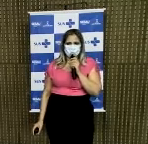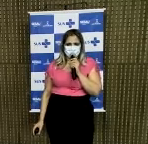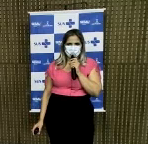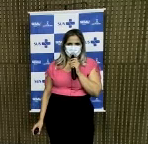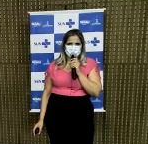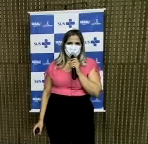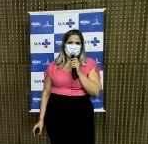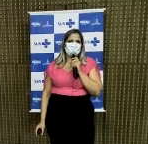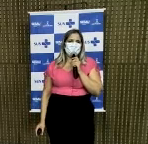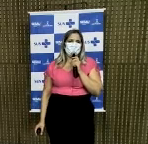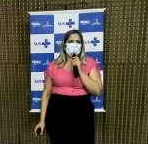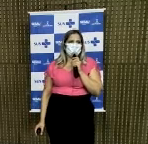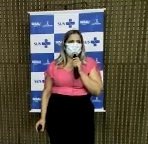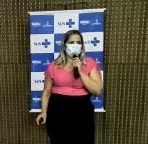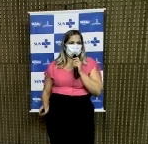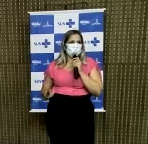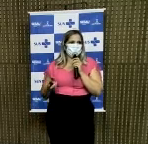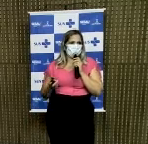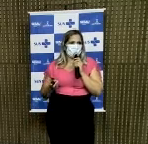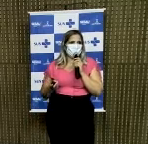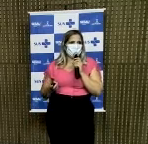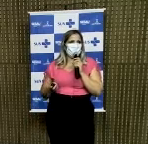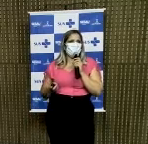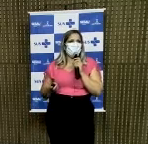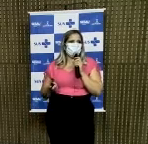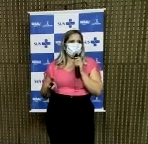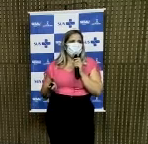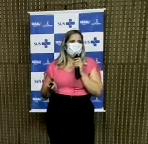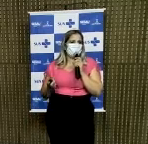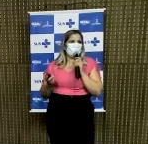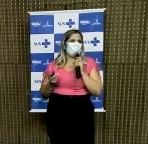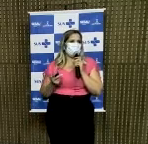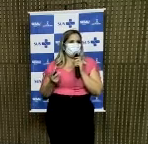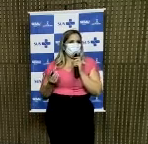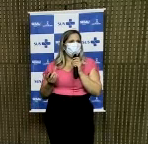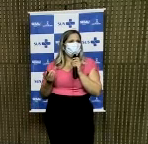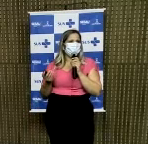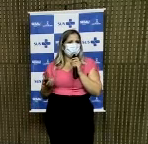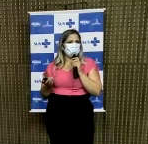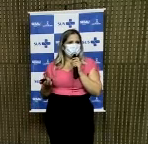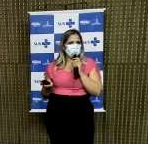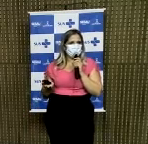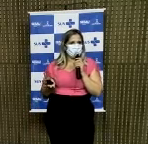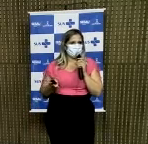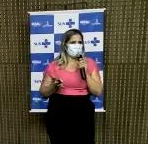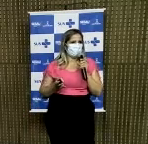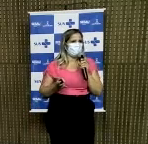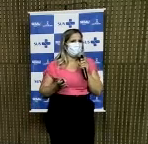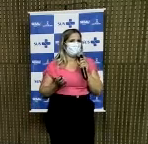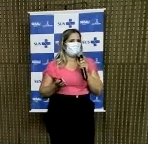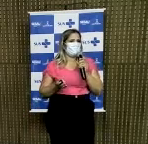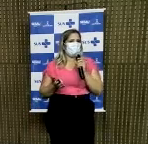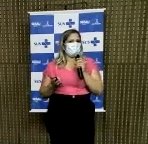enorme de pessoas. Sempre eu falo isso para eles, né, que, principalmente num caso desse agora, que a gente